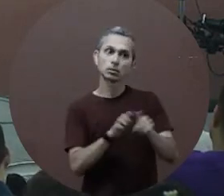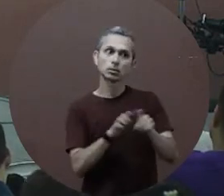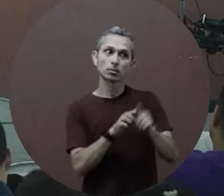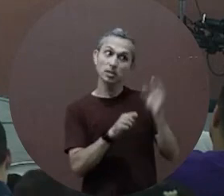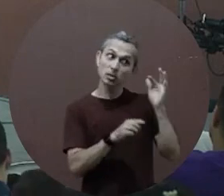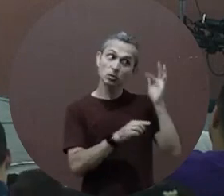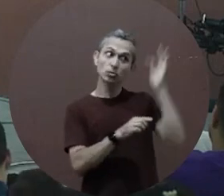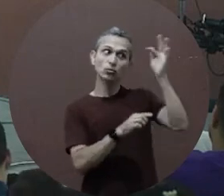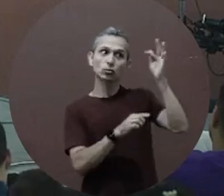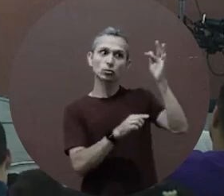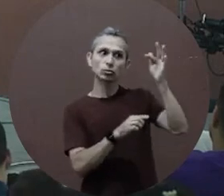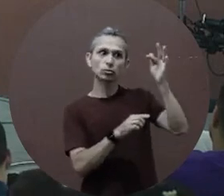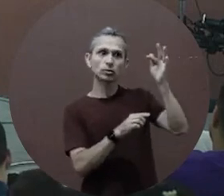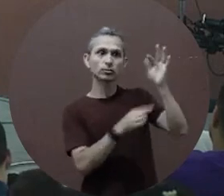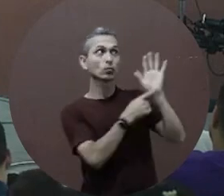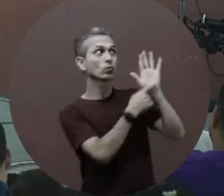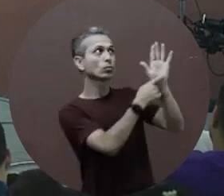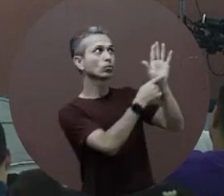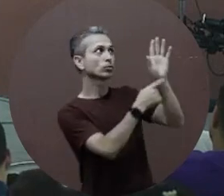contas.